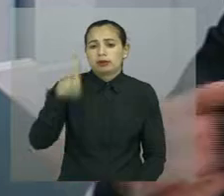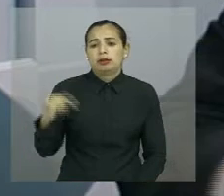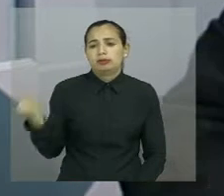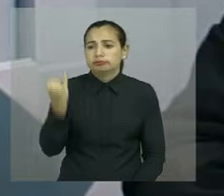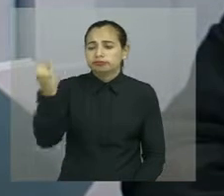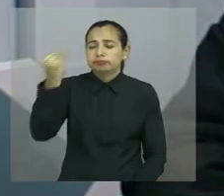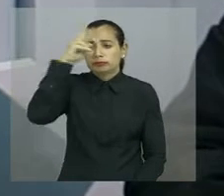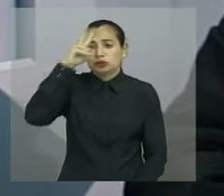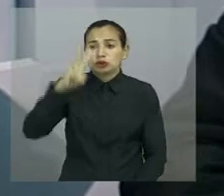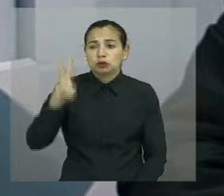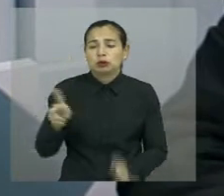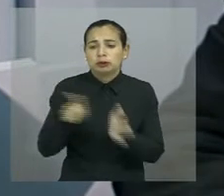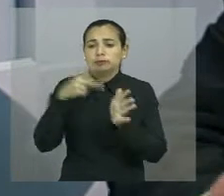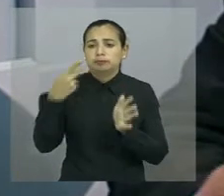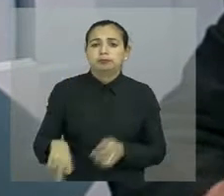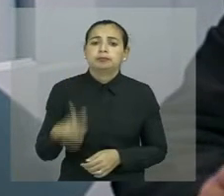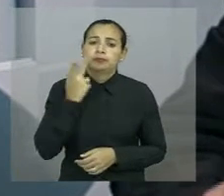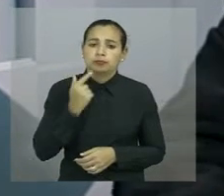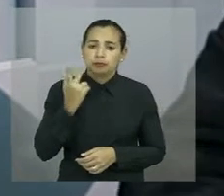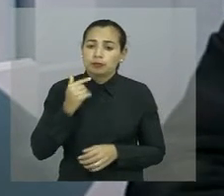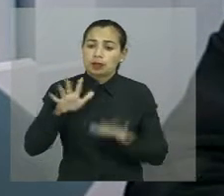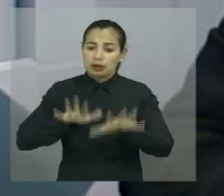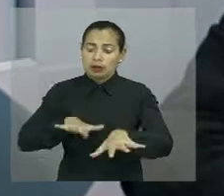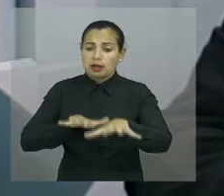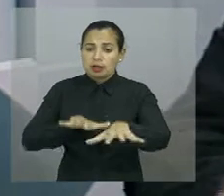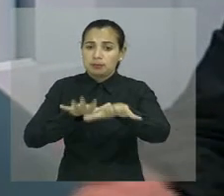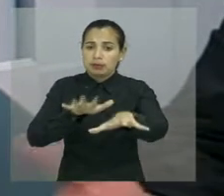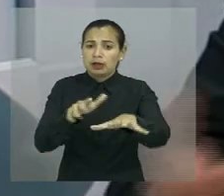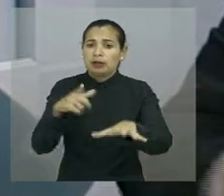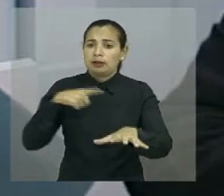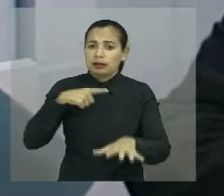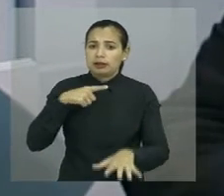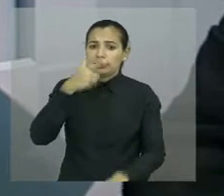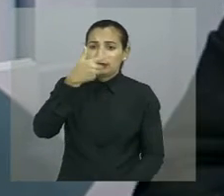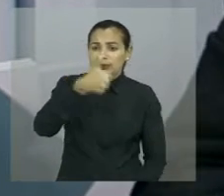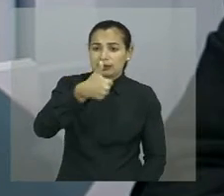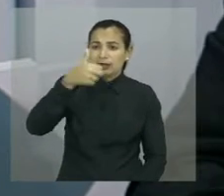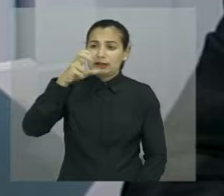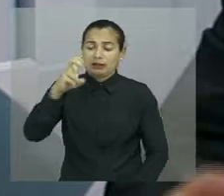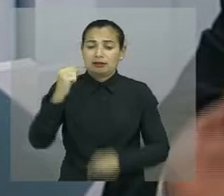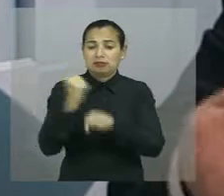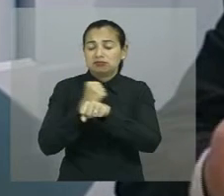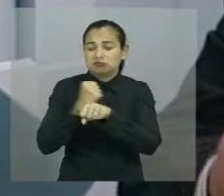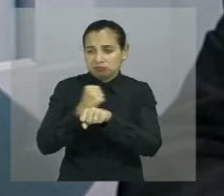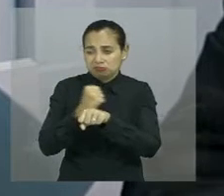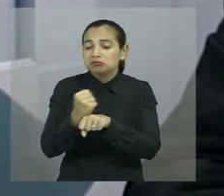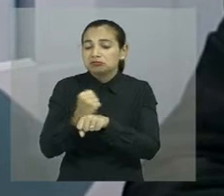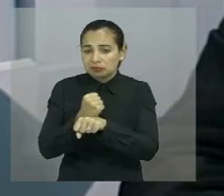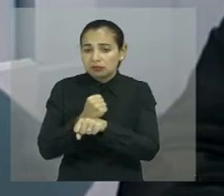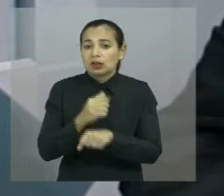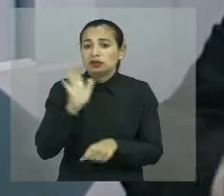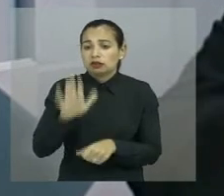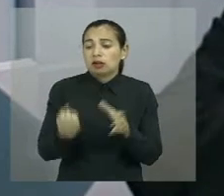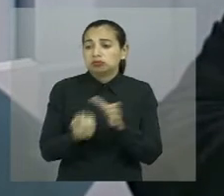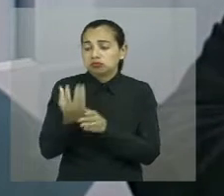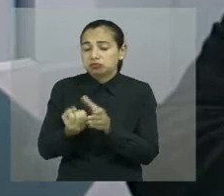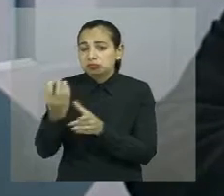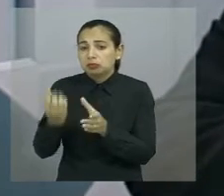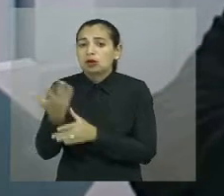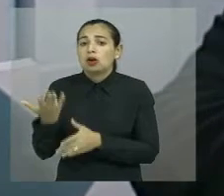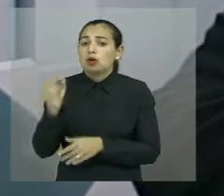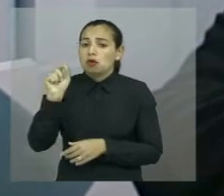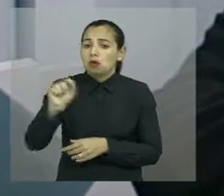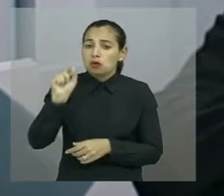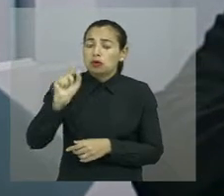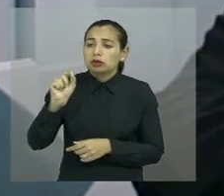da nossa cidade. A caminhada está na 15ª edição, já aconteceu, mas, na verdade, ela